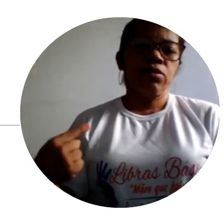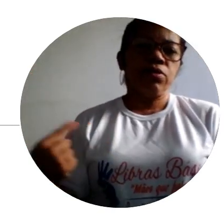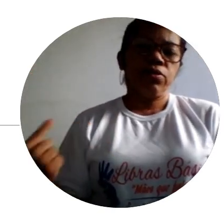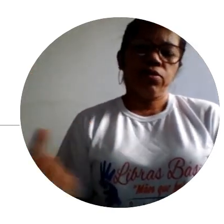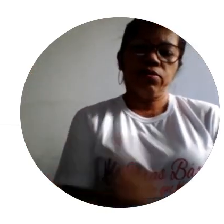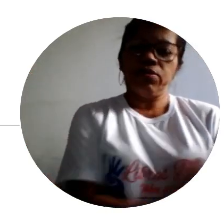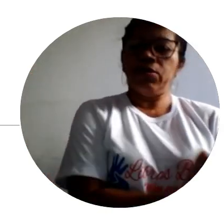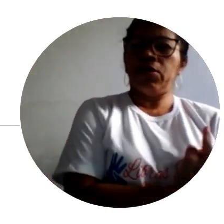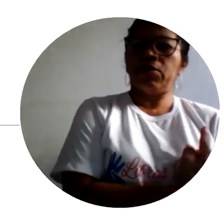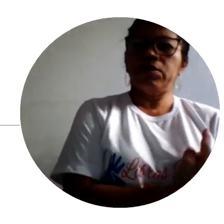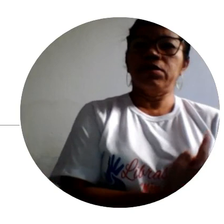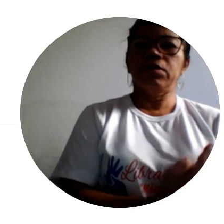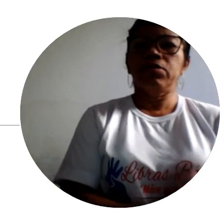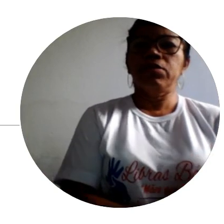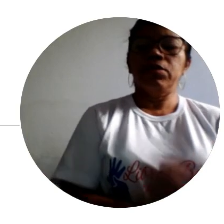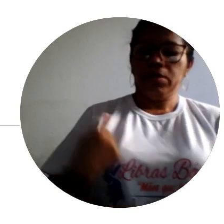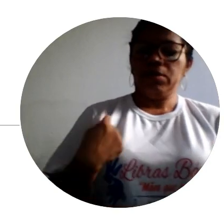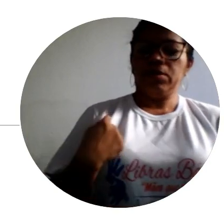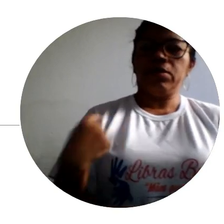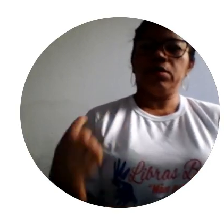Nós, ó,